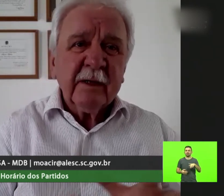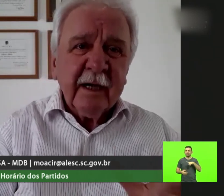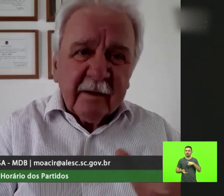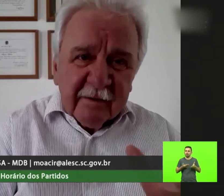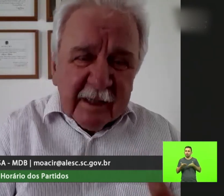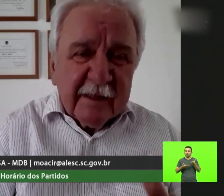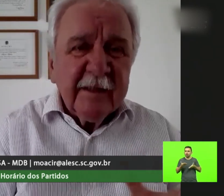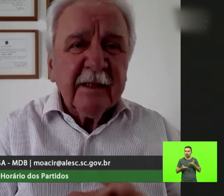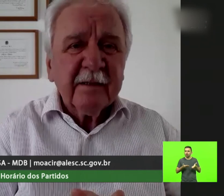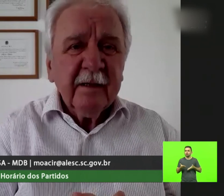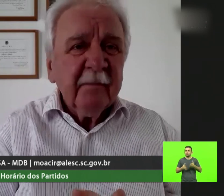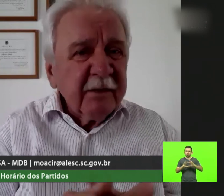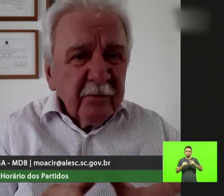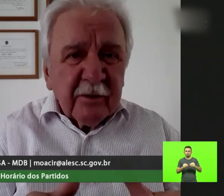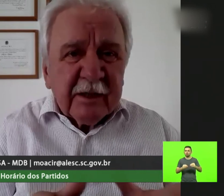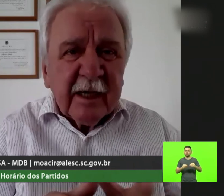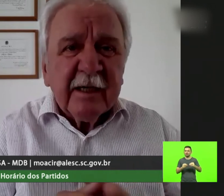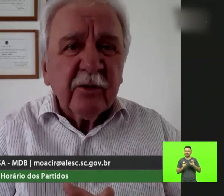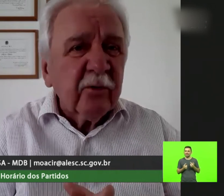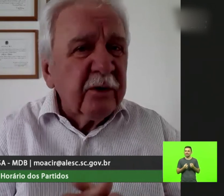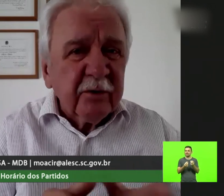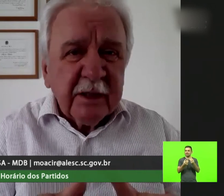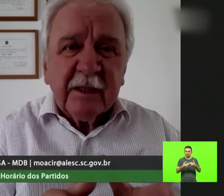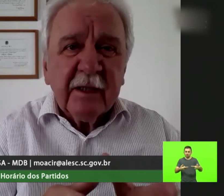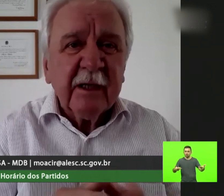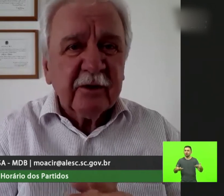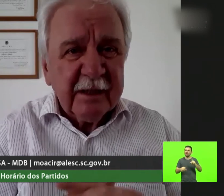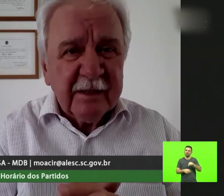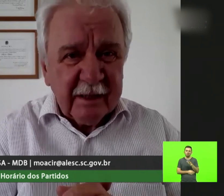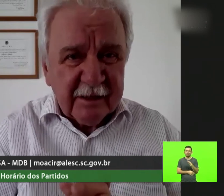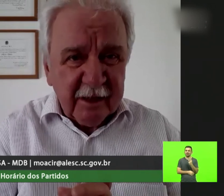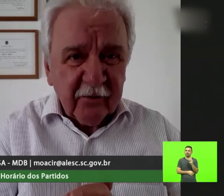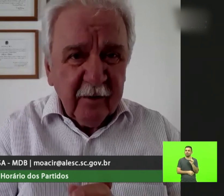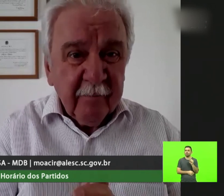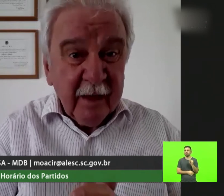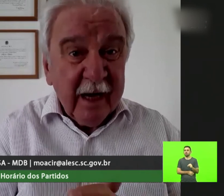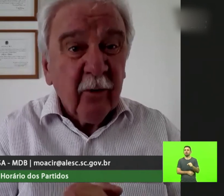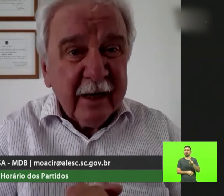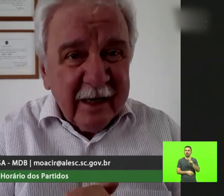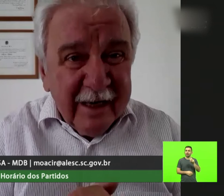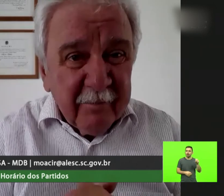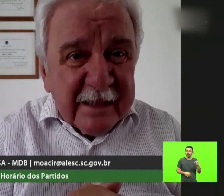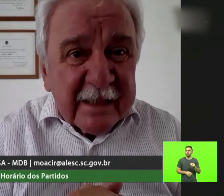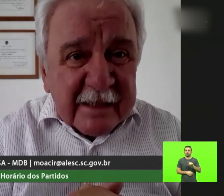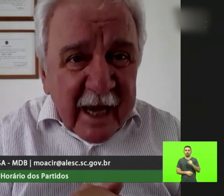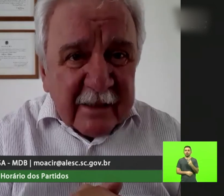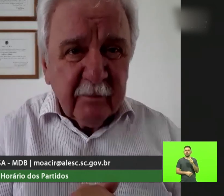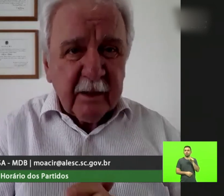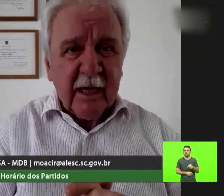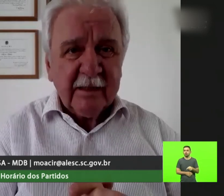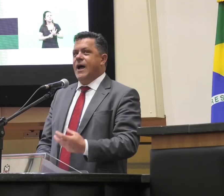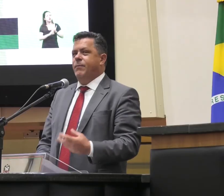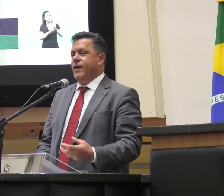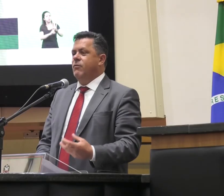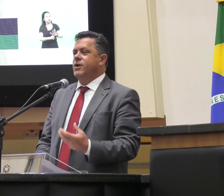contra ervas daninhas, mais ou menos era esse o custo R$.500, R$ 3.700. Agora é mais de R 7 mil.